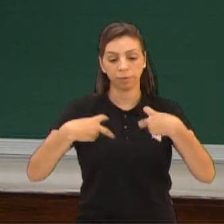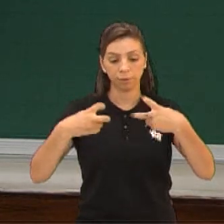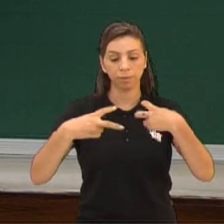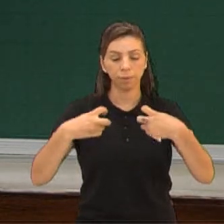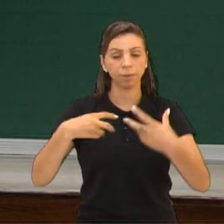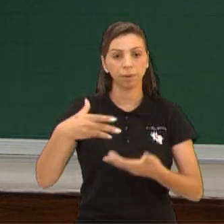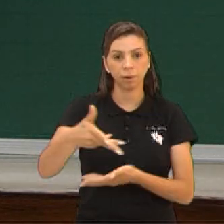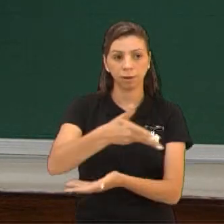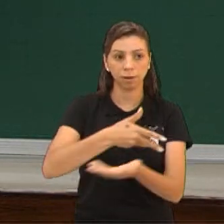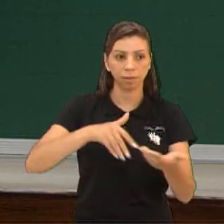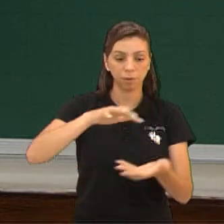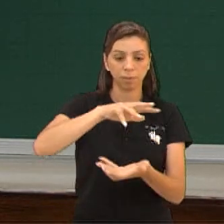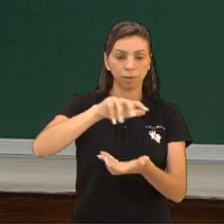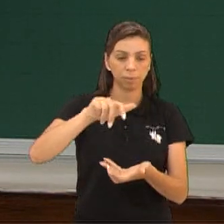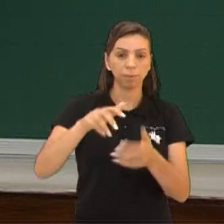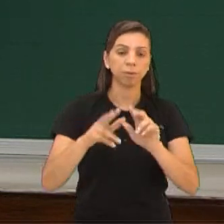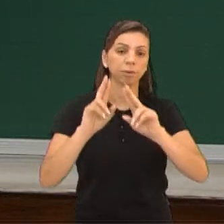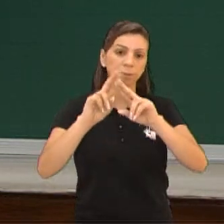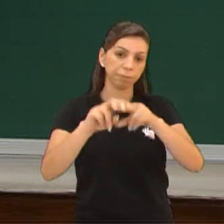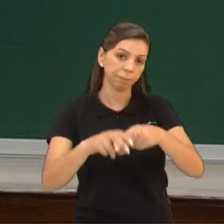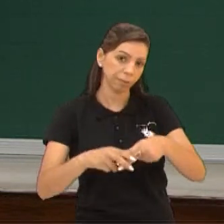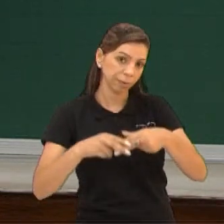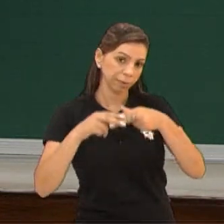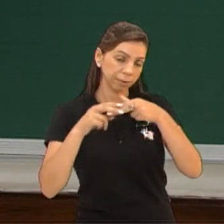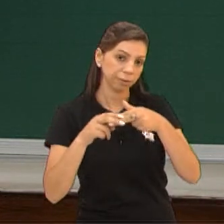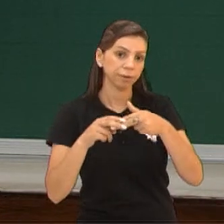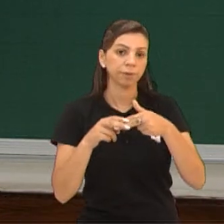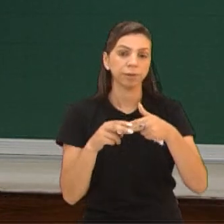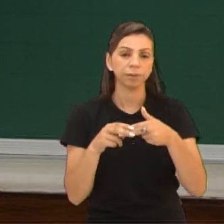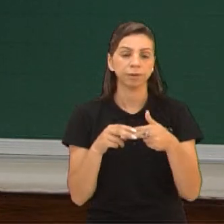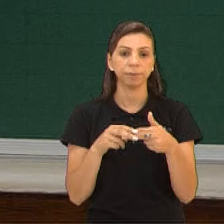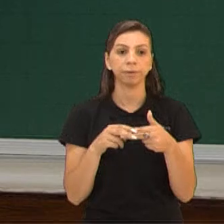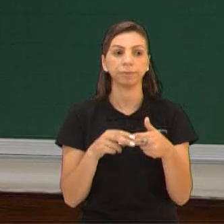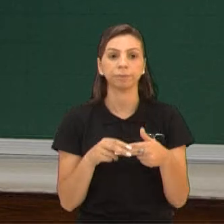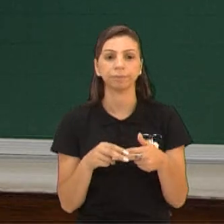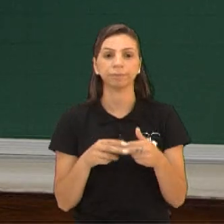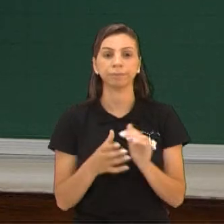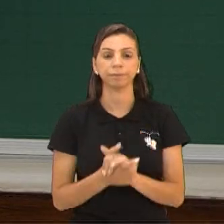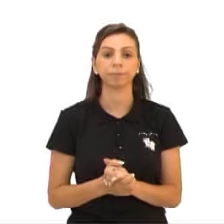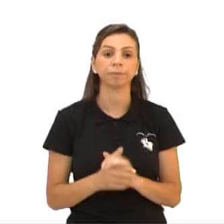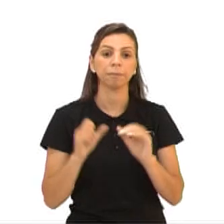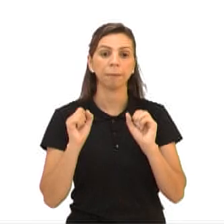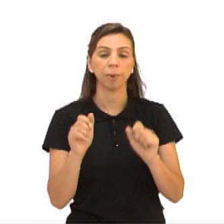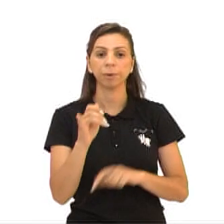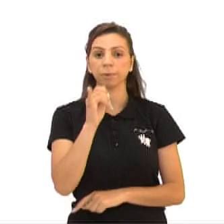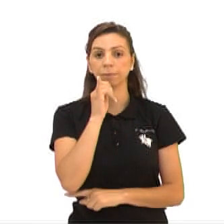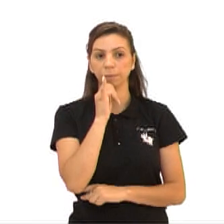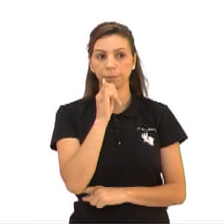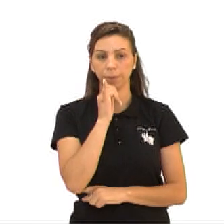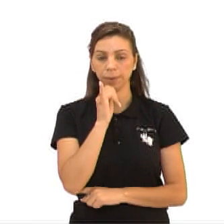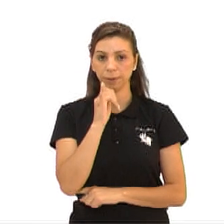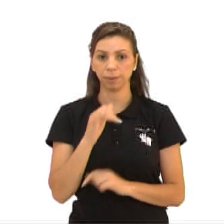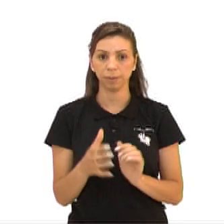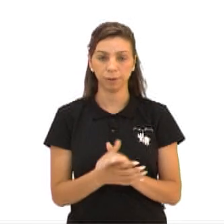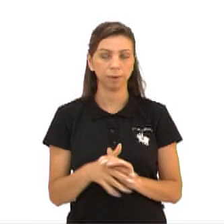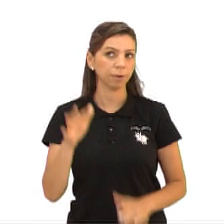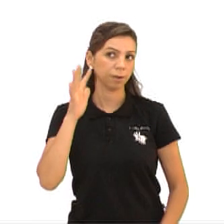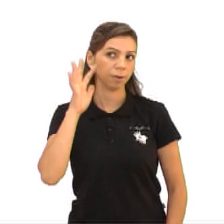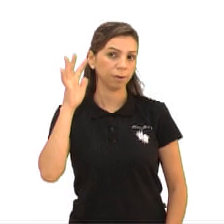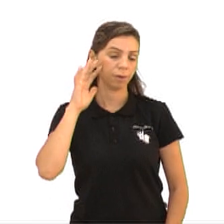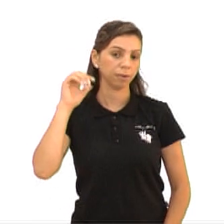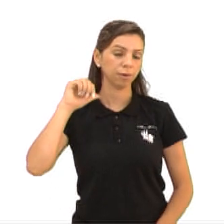mundo. Por isso que toda essa questão que nós abordamos pode ser compilada na ideia de